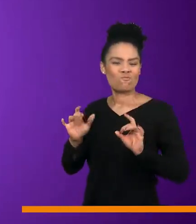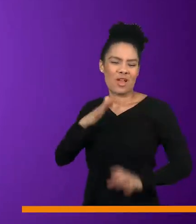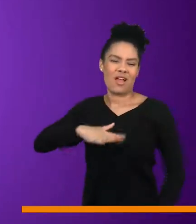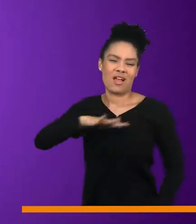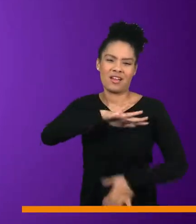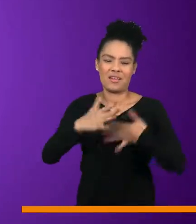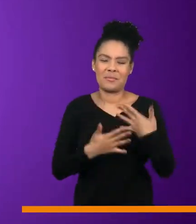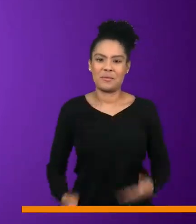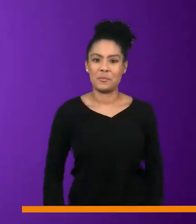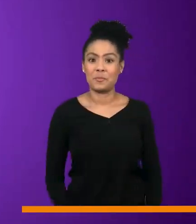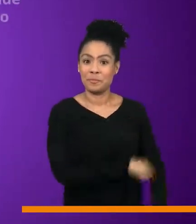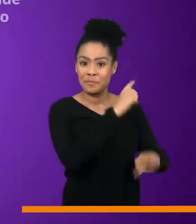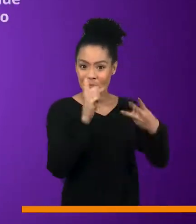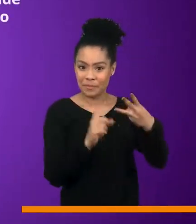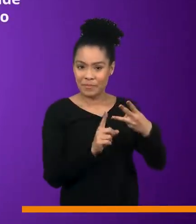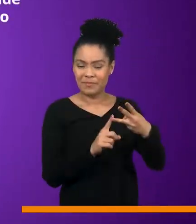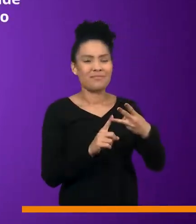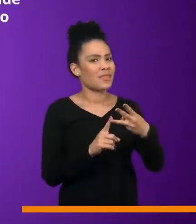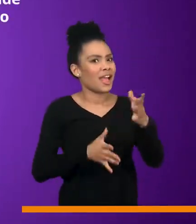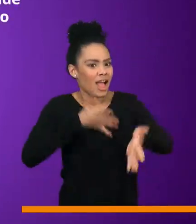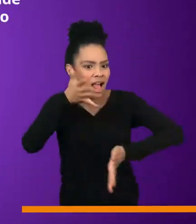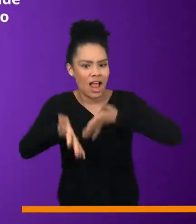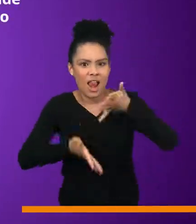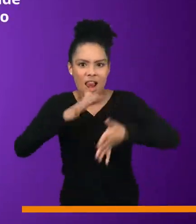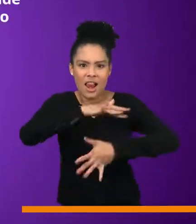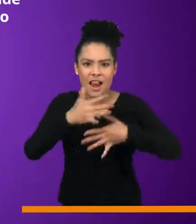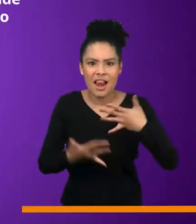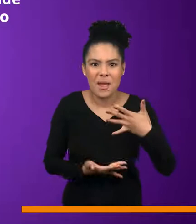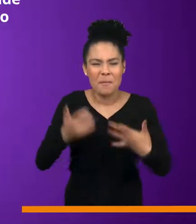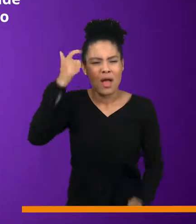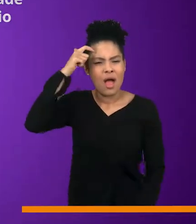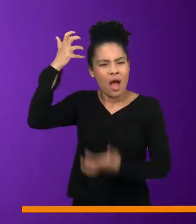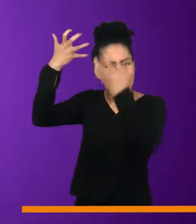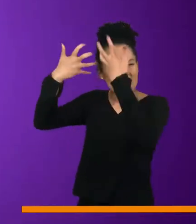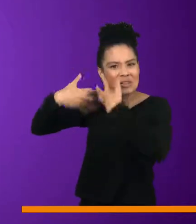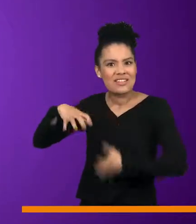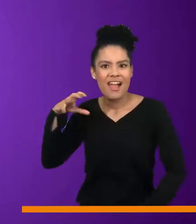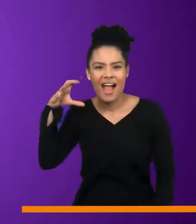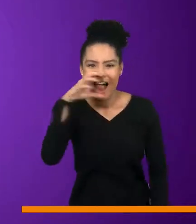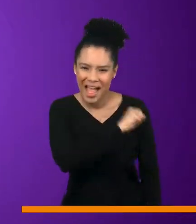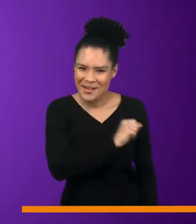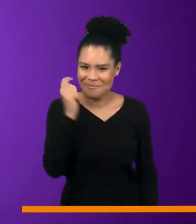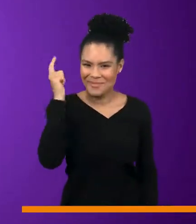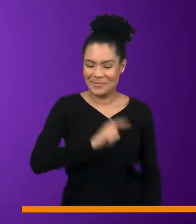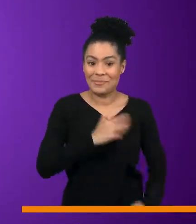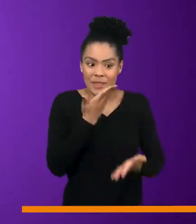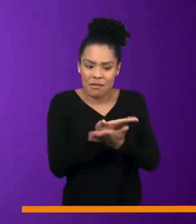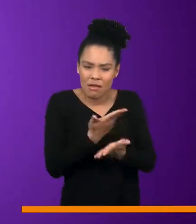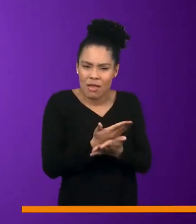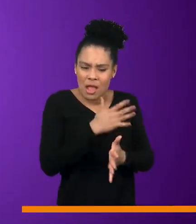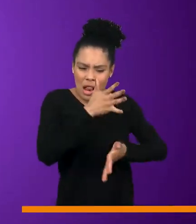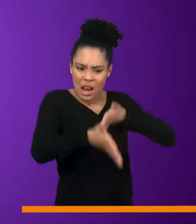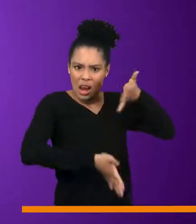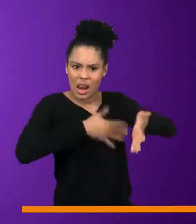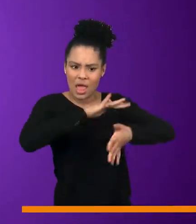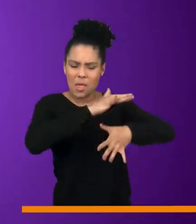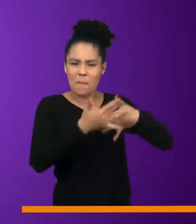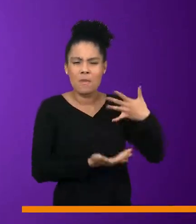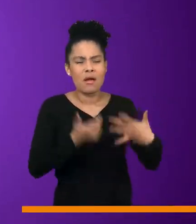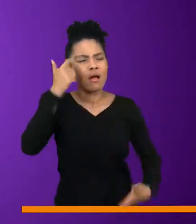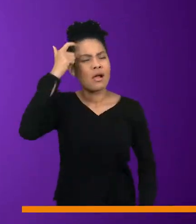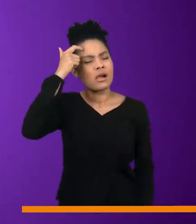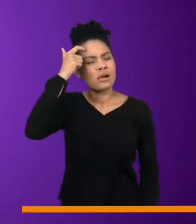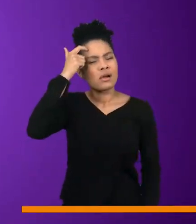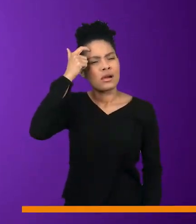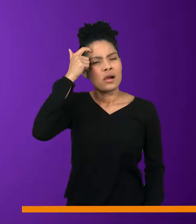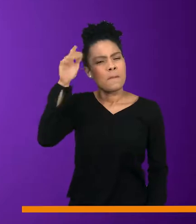número 3 para você aprender libras. A libras te dá mais agilidade no raciocínio. Estudando libras, você aprende a pensar não só